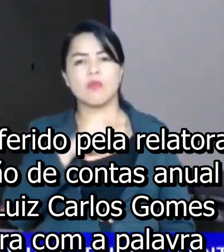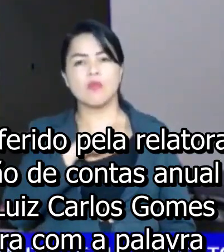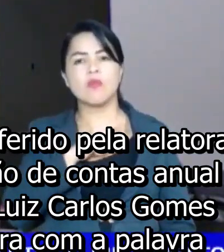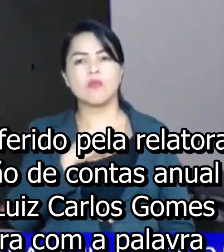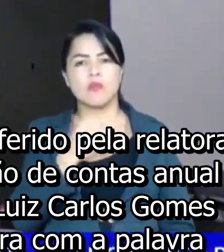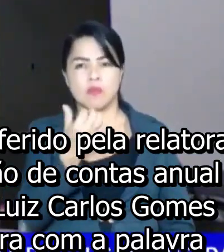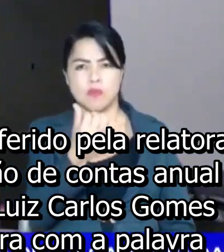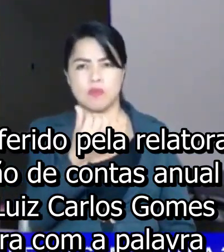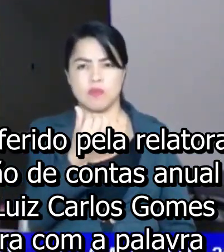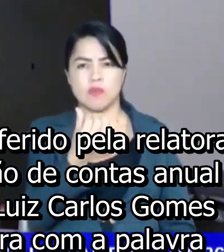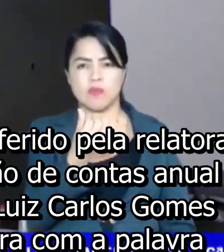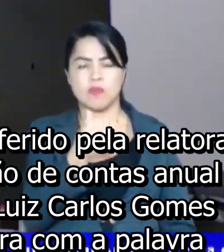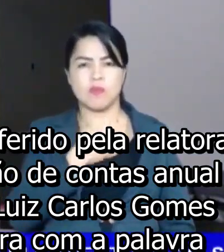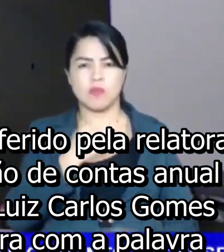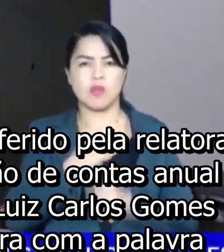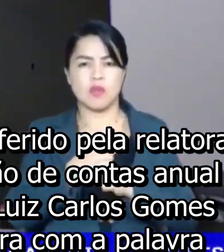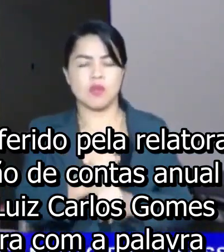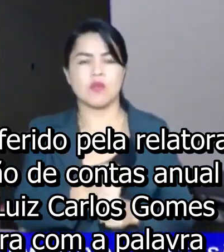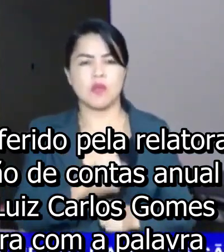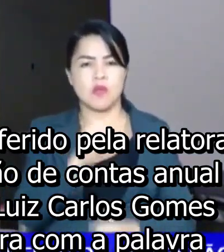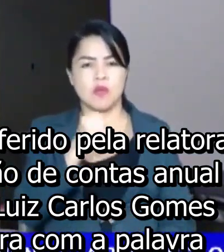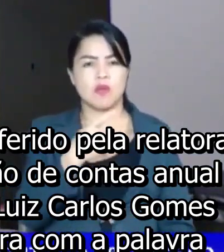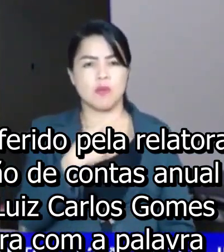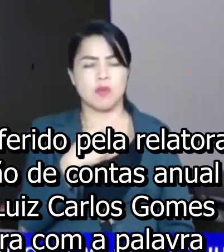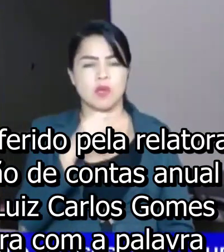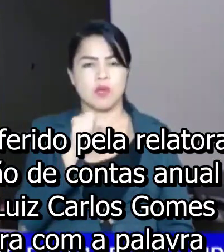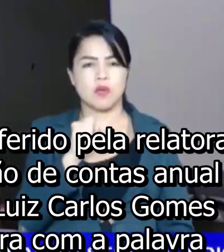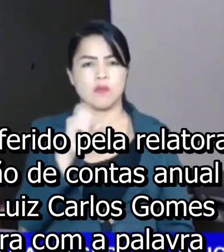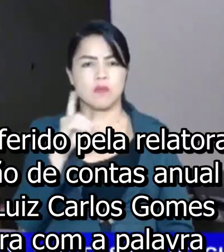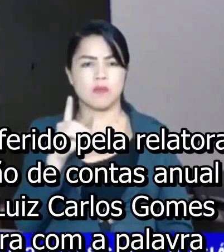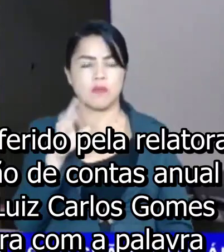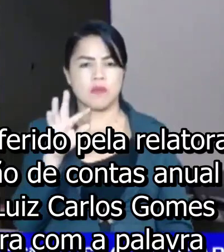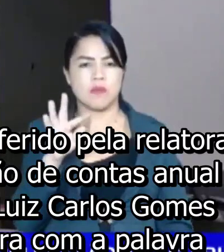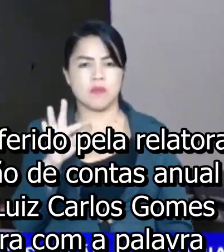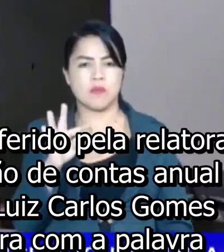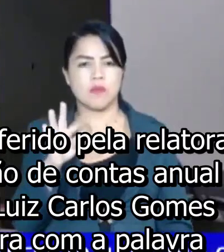De contas anual do PSDB, número